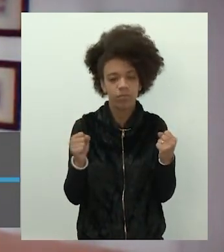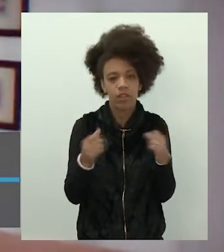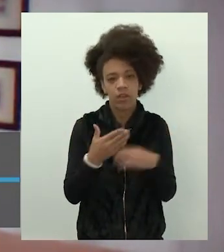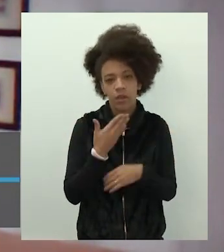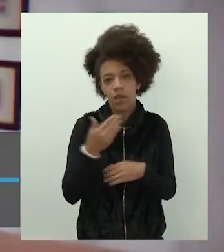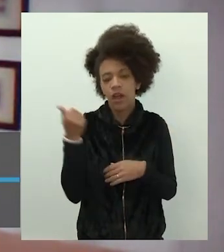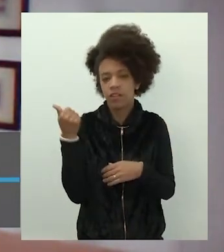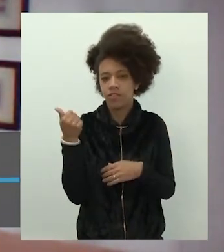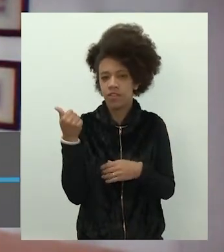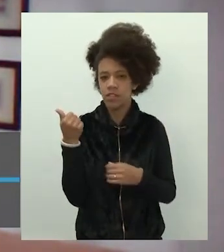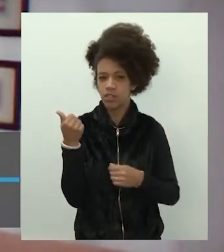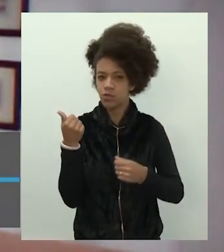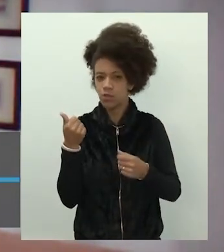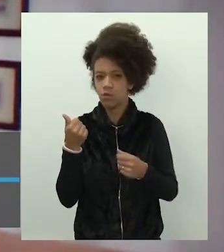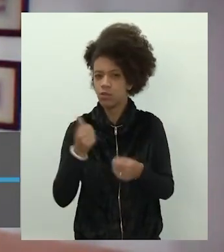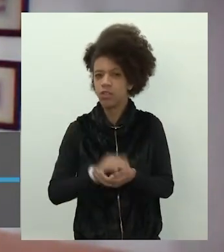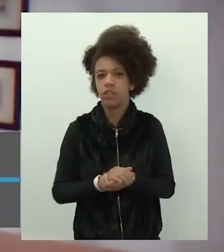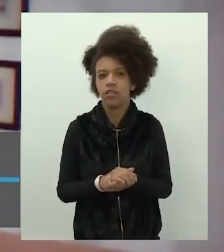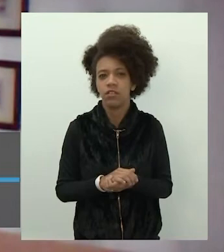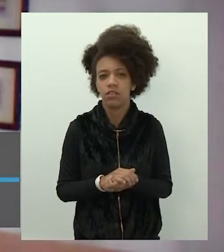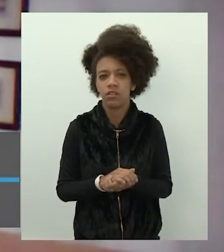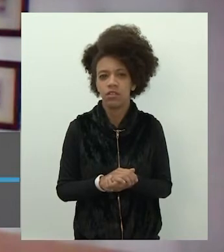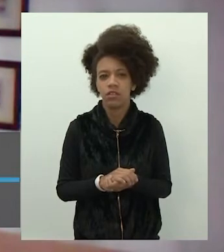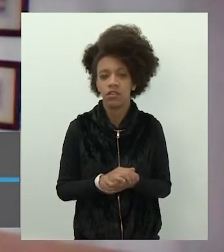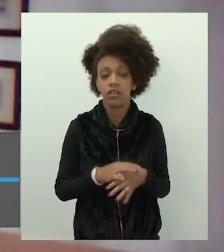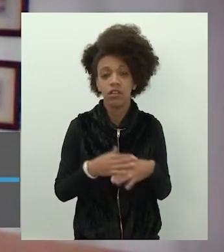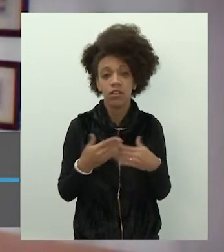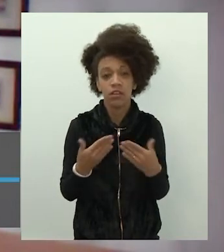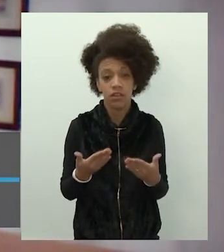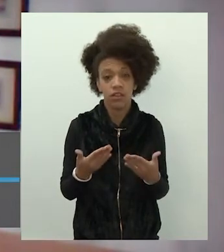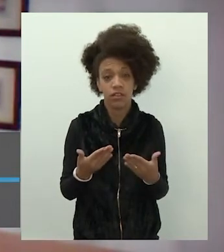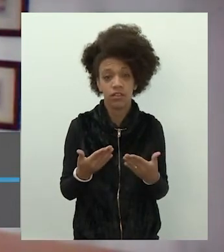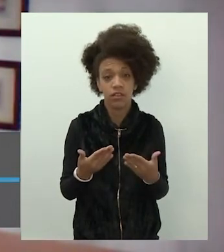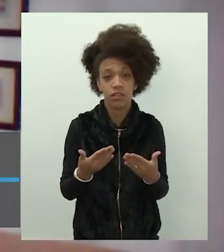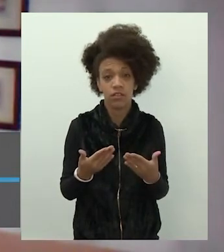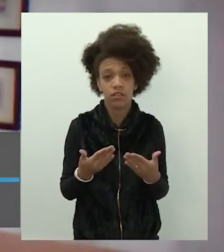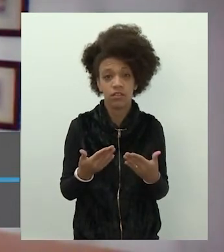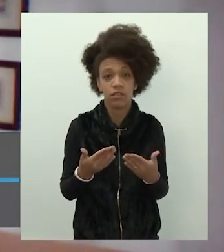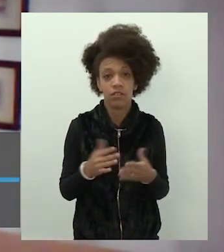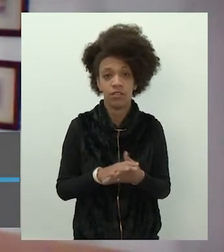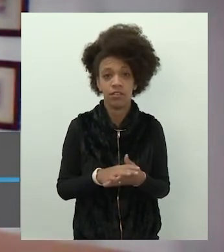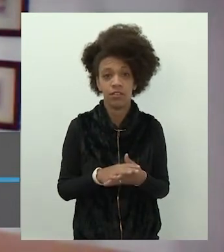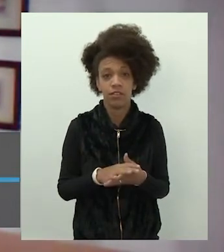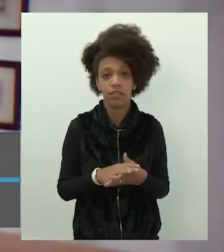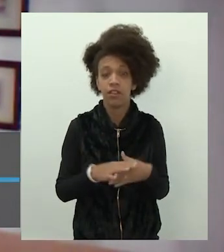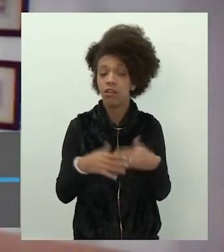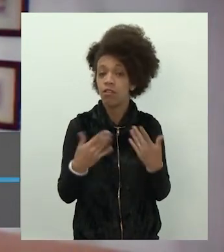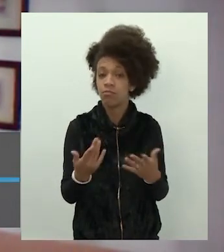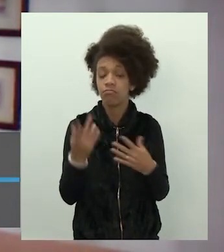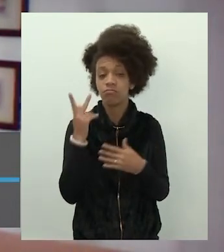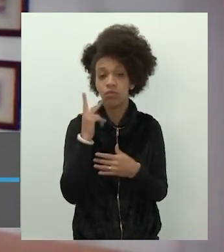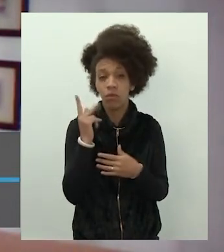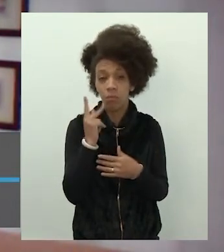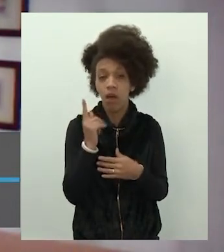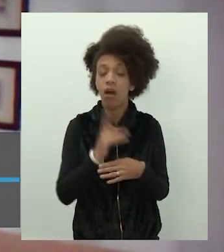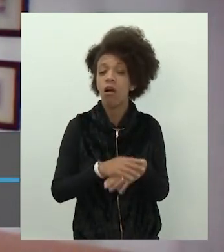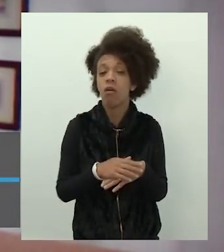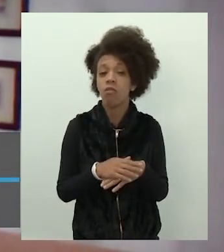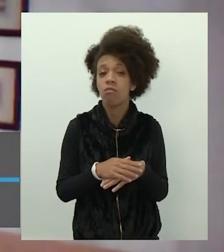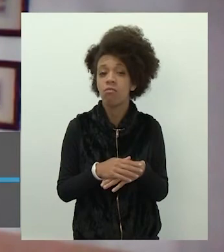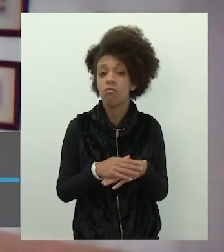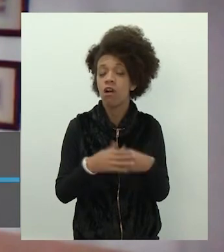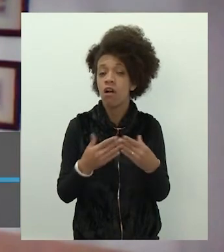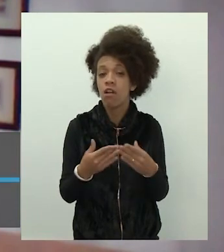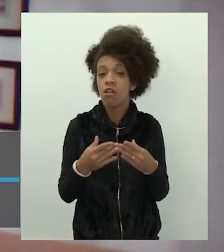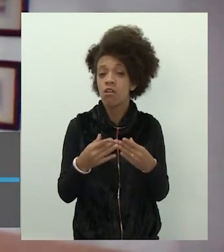musculatura e não perder urina. Então, não é normal, mas é bastante comum,